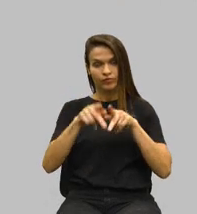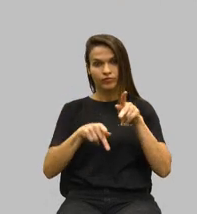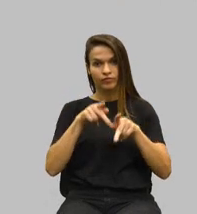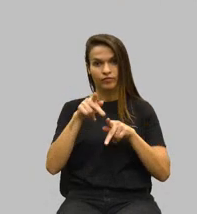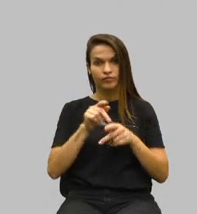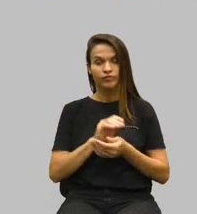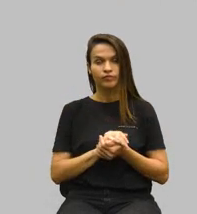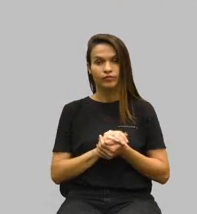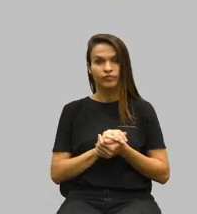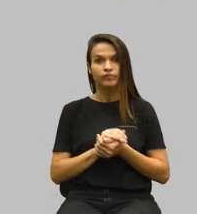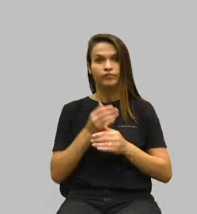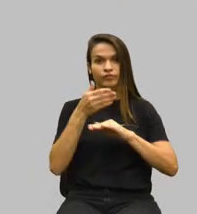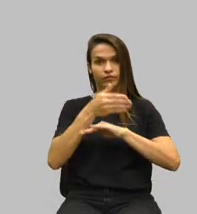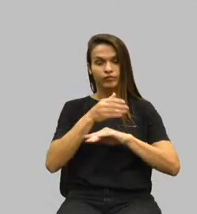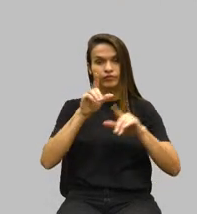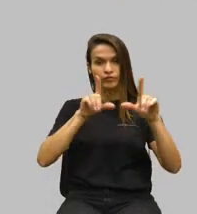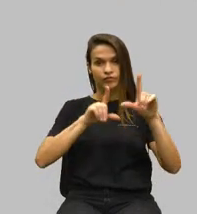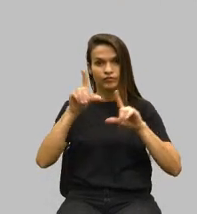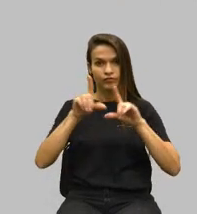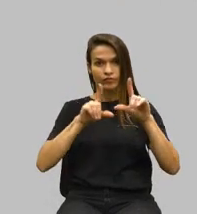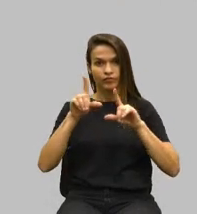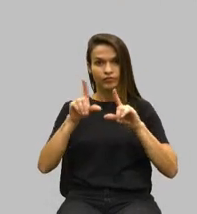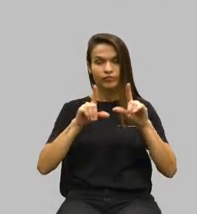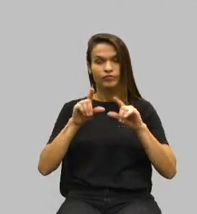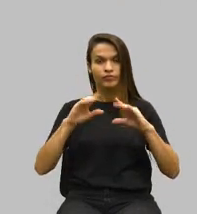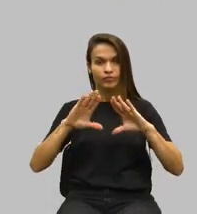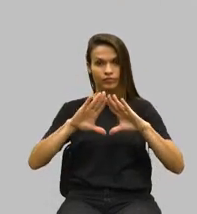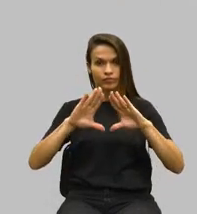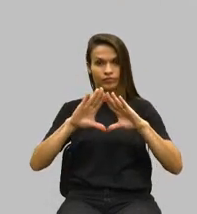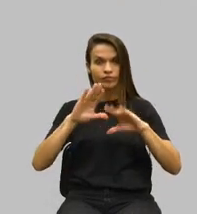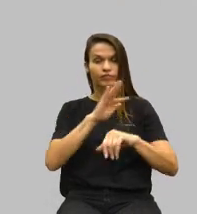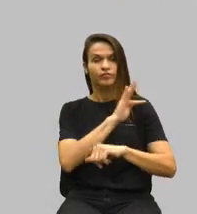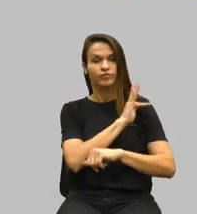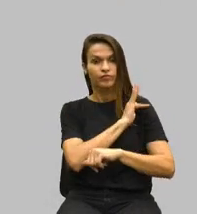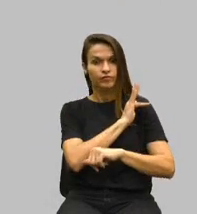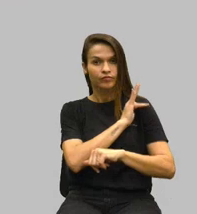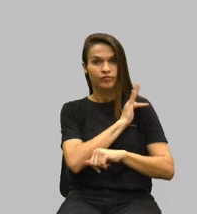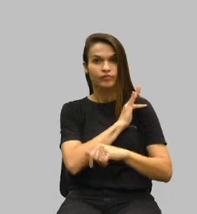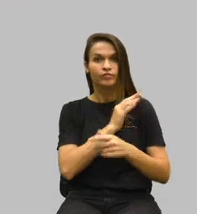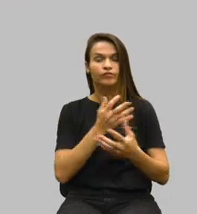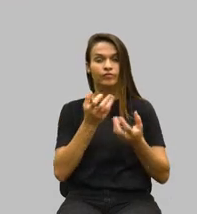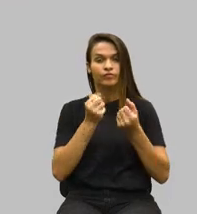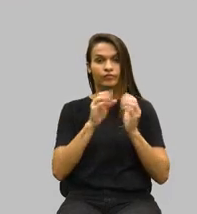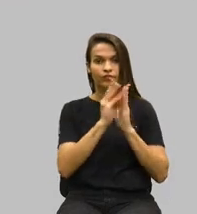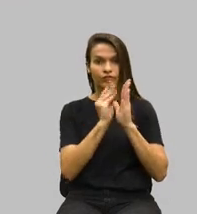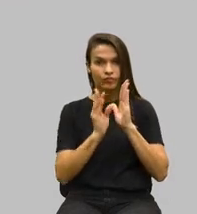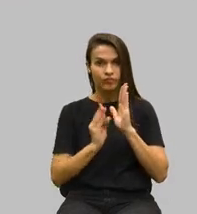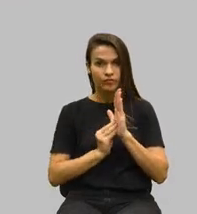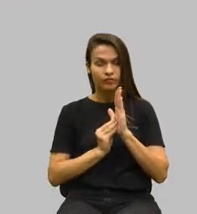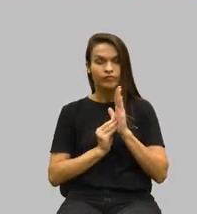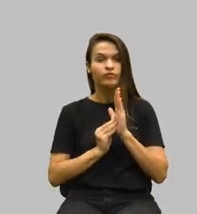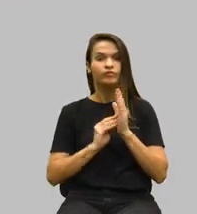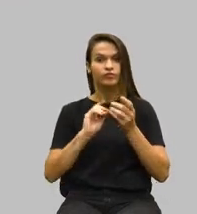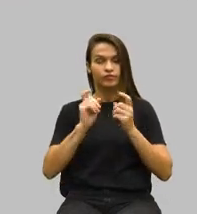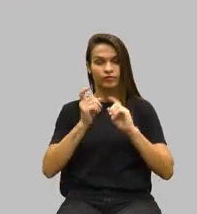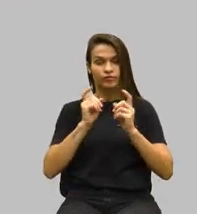acesse o canal Assembleia fiscalize para receber conteúdo exclusivo sobre reuniões no seu